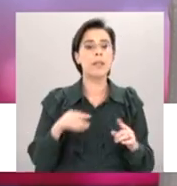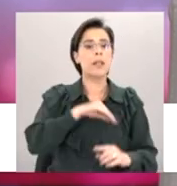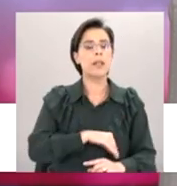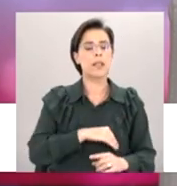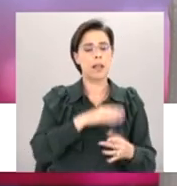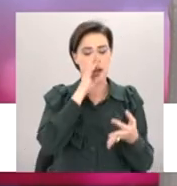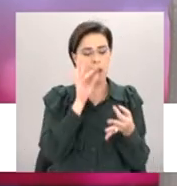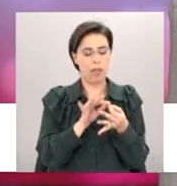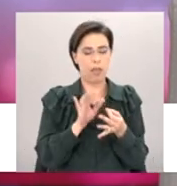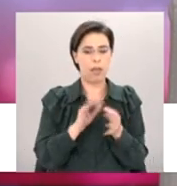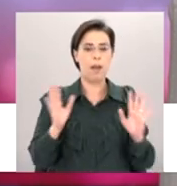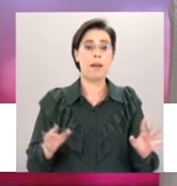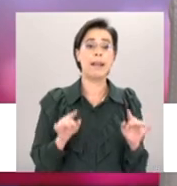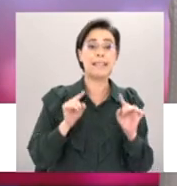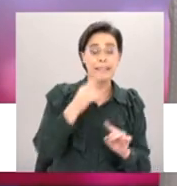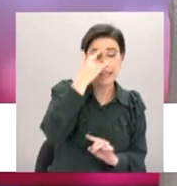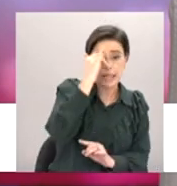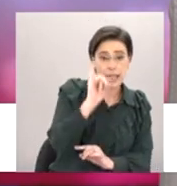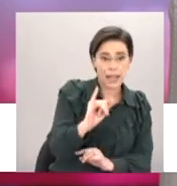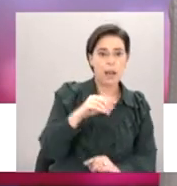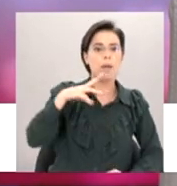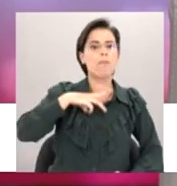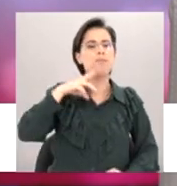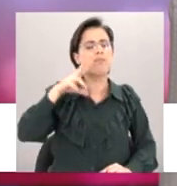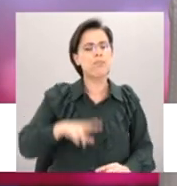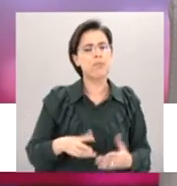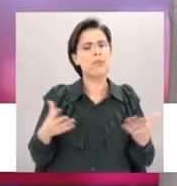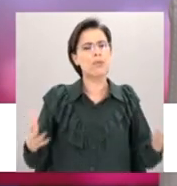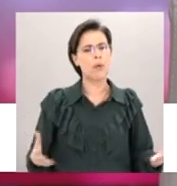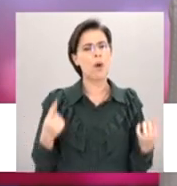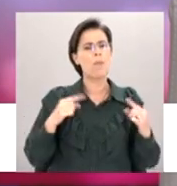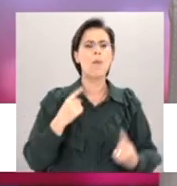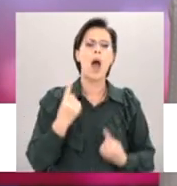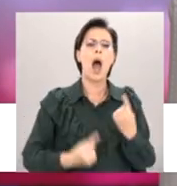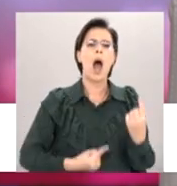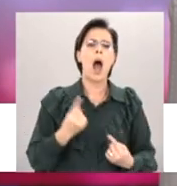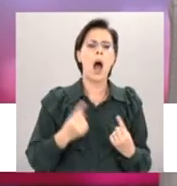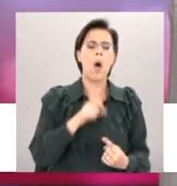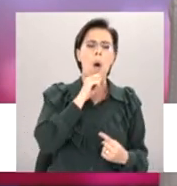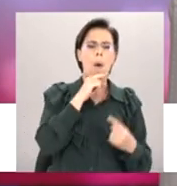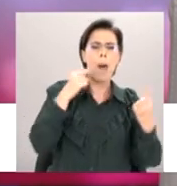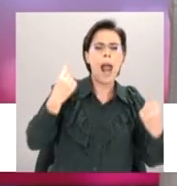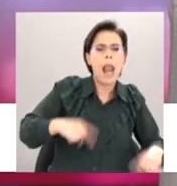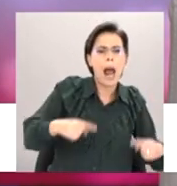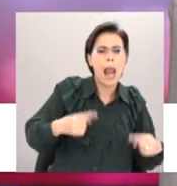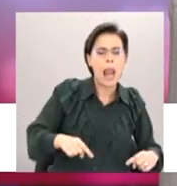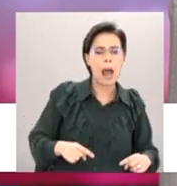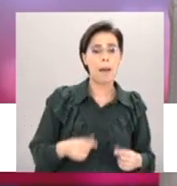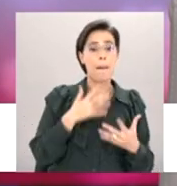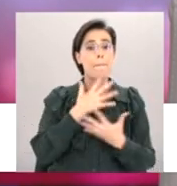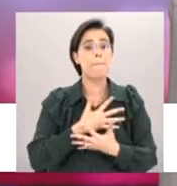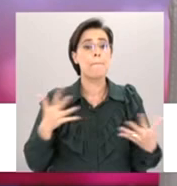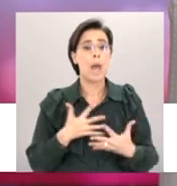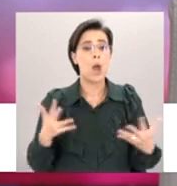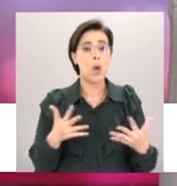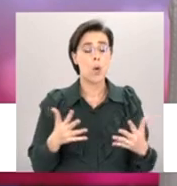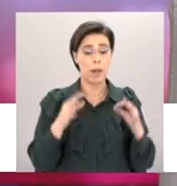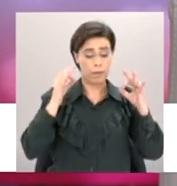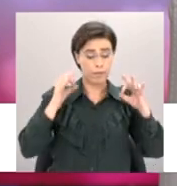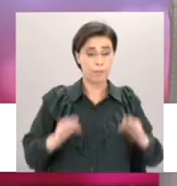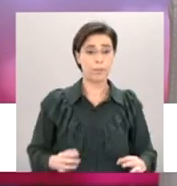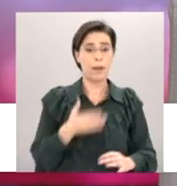com salários muito baixos Essa Ideia de um Portugal Tem que são alguns têm a oportunidade EA generalidade